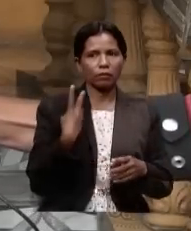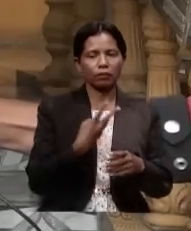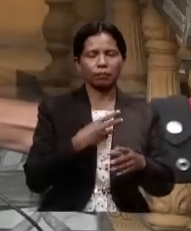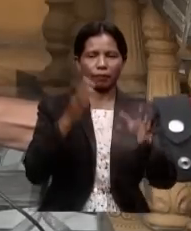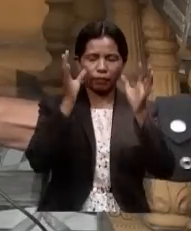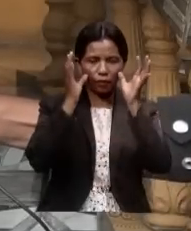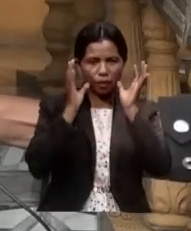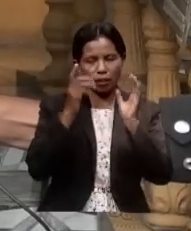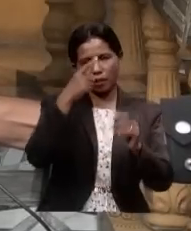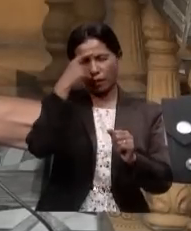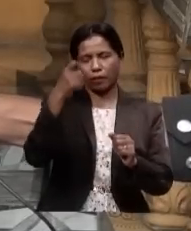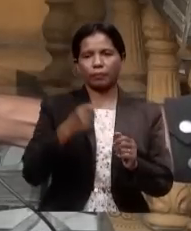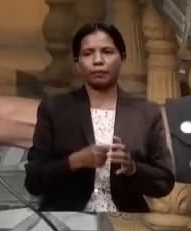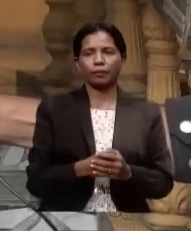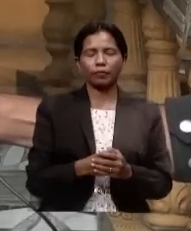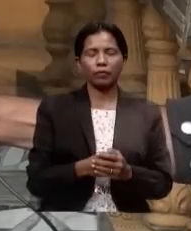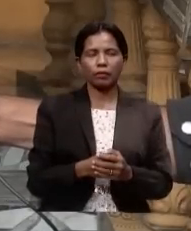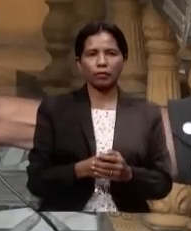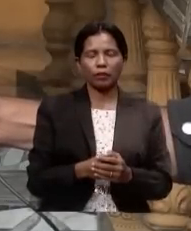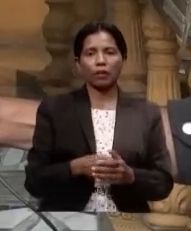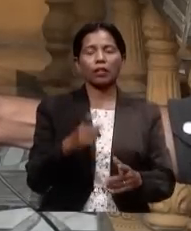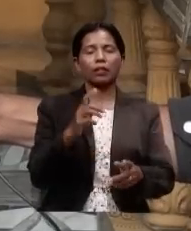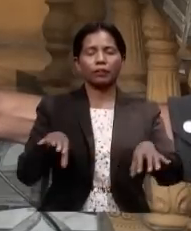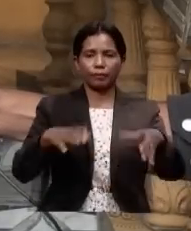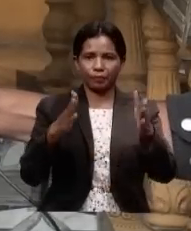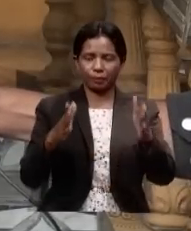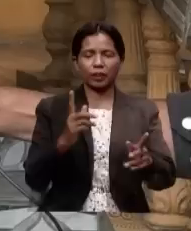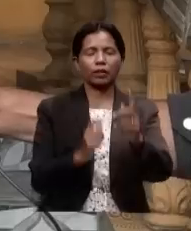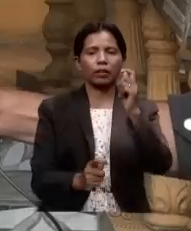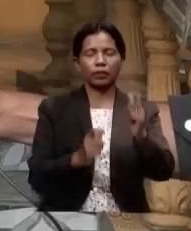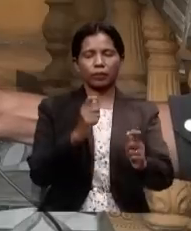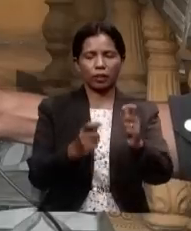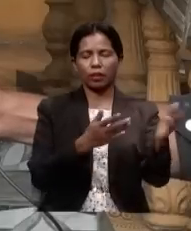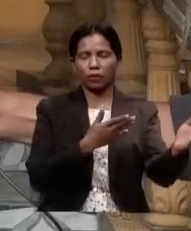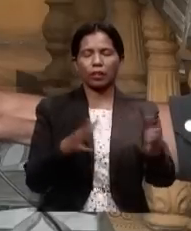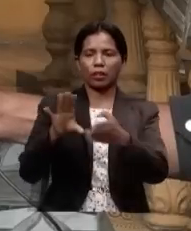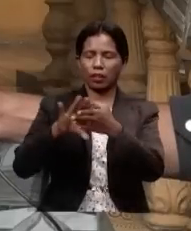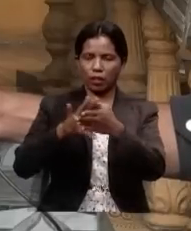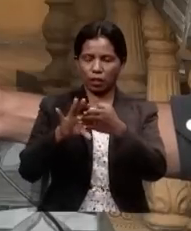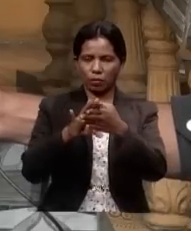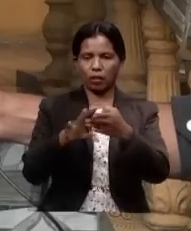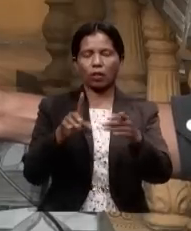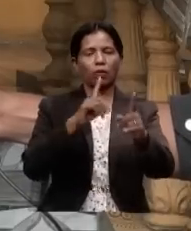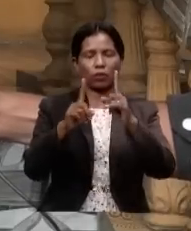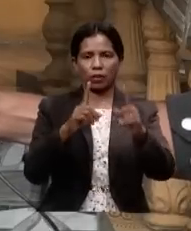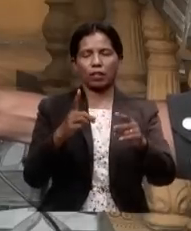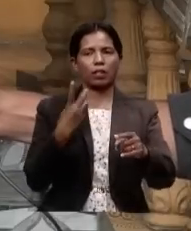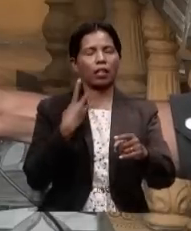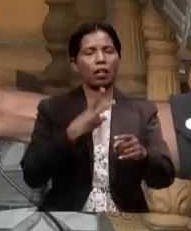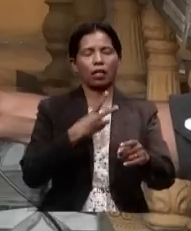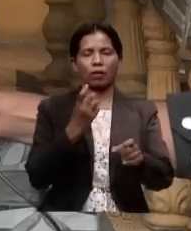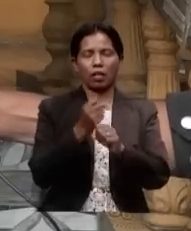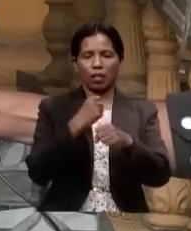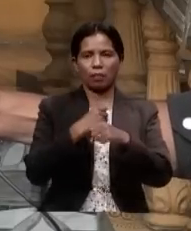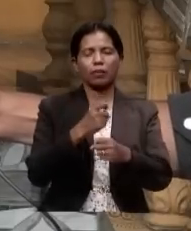tristi tamba official justice tribunal recurso nia nebe mak luar notifikasi mai nia explicasi nia mak halu ami saida